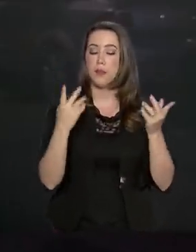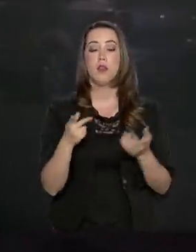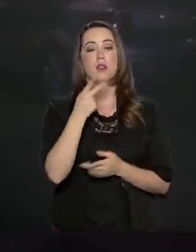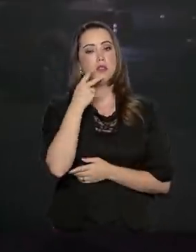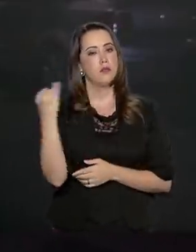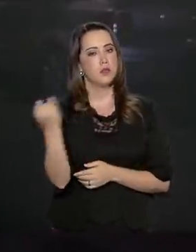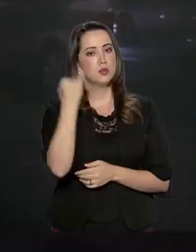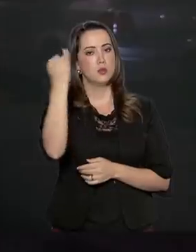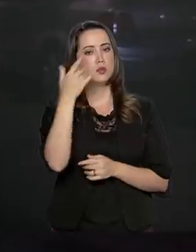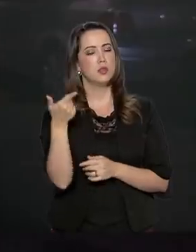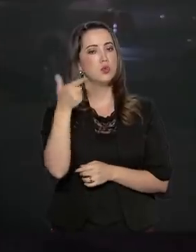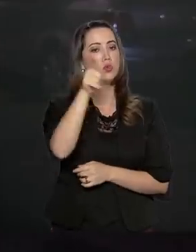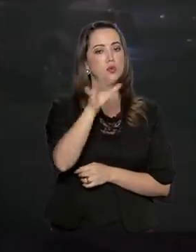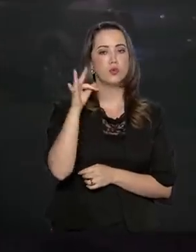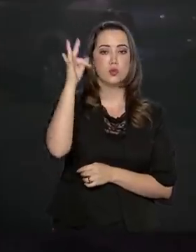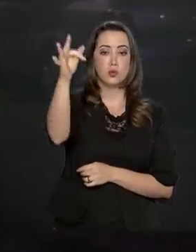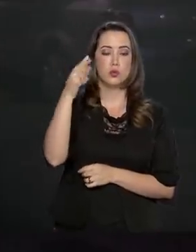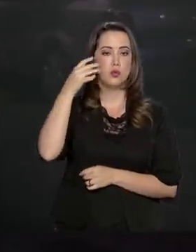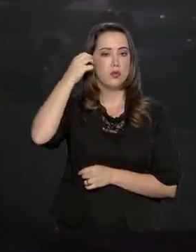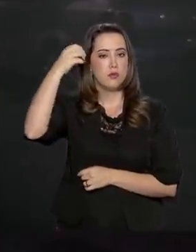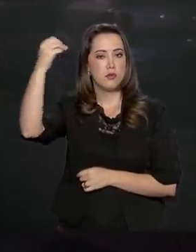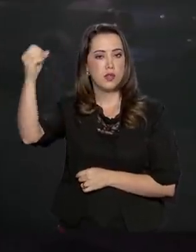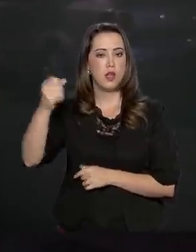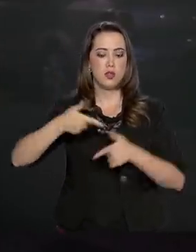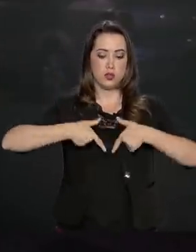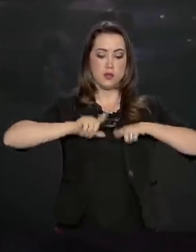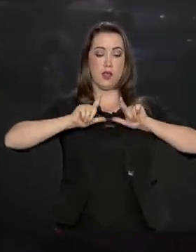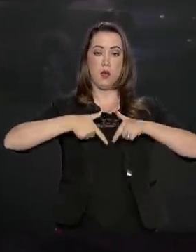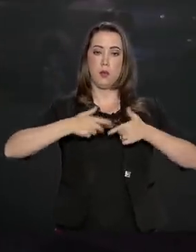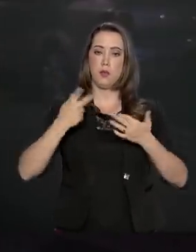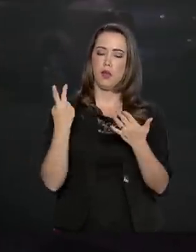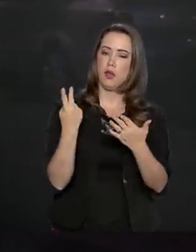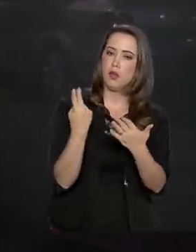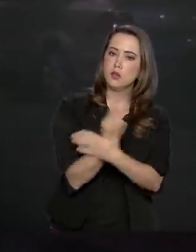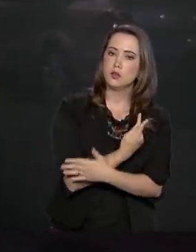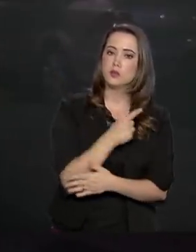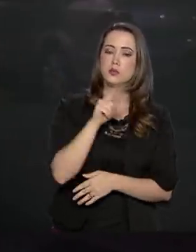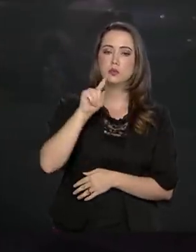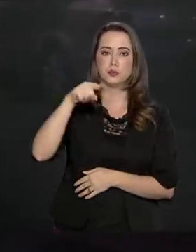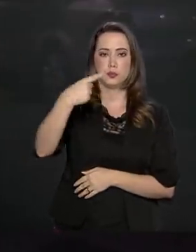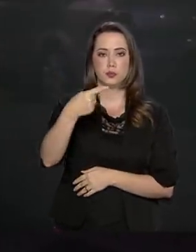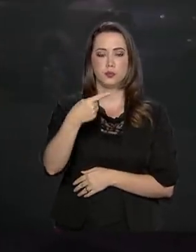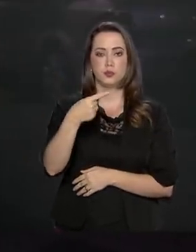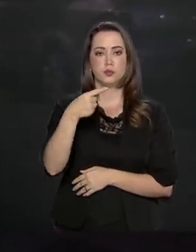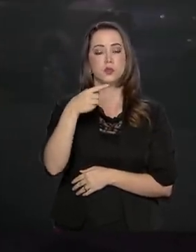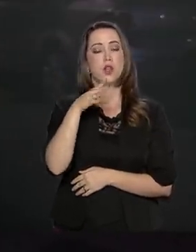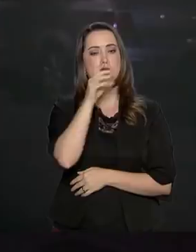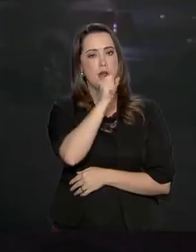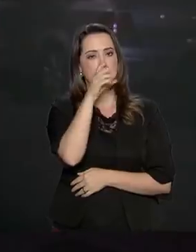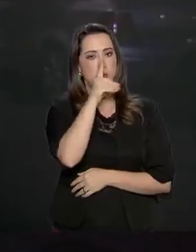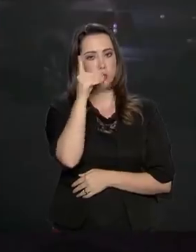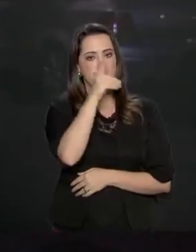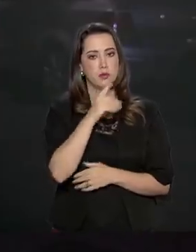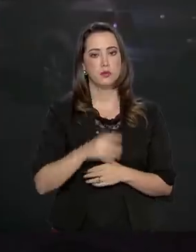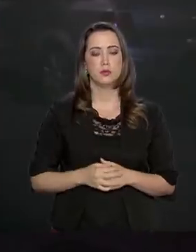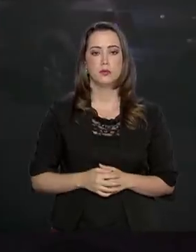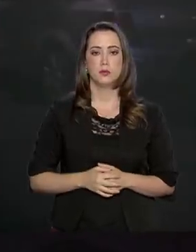também a próxima viagem ao Israel, que deve acontecer no próximo fim de semana.